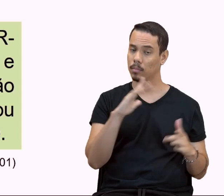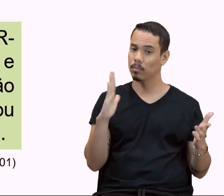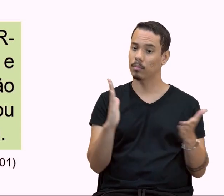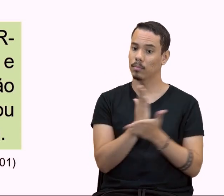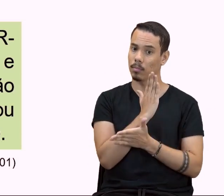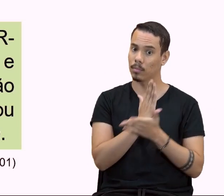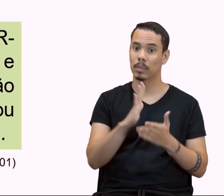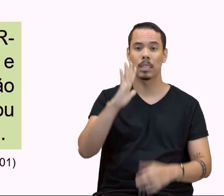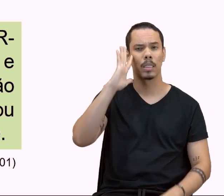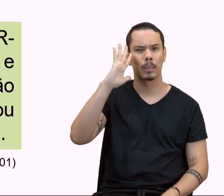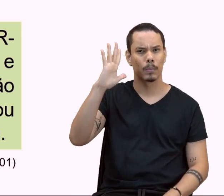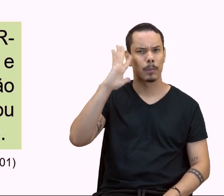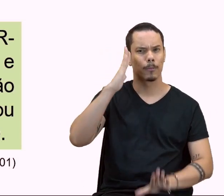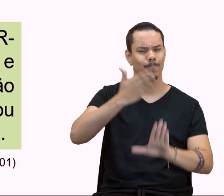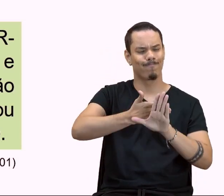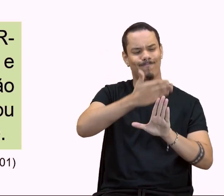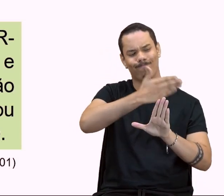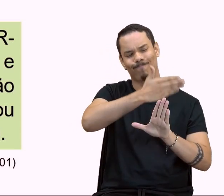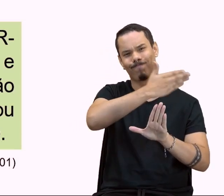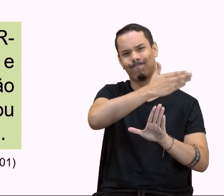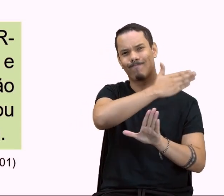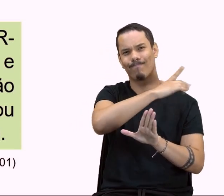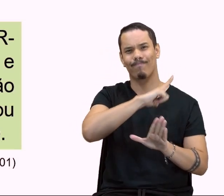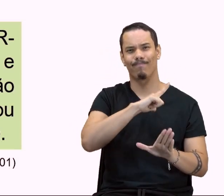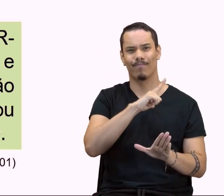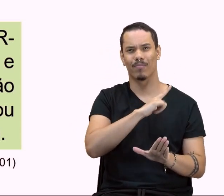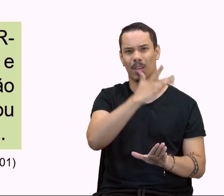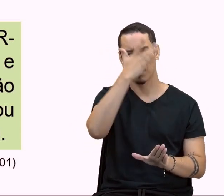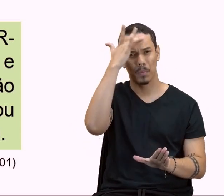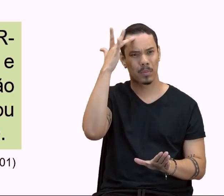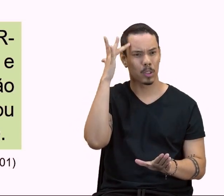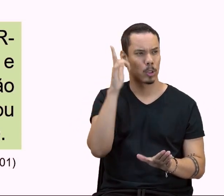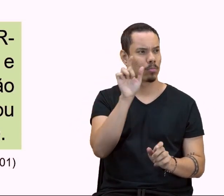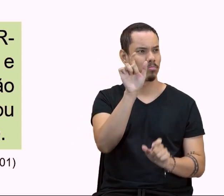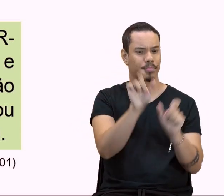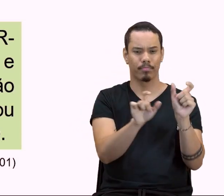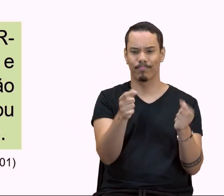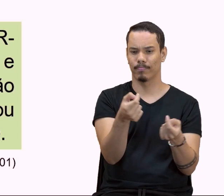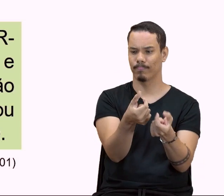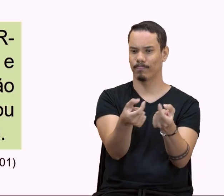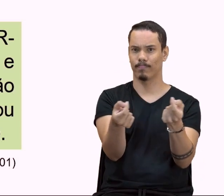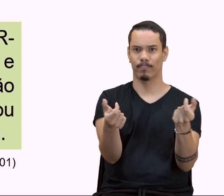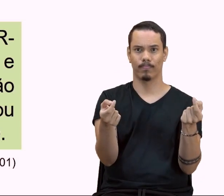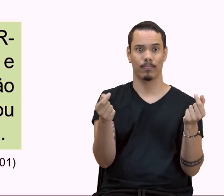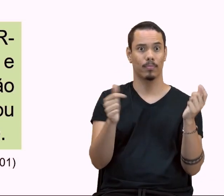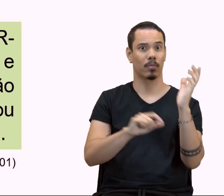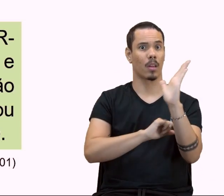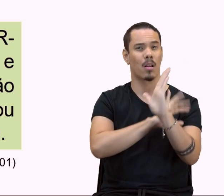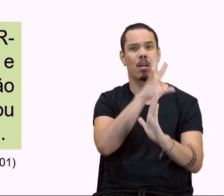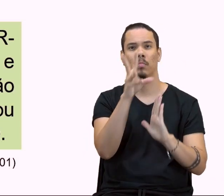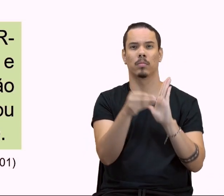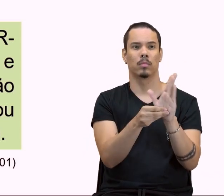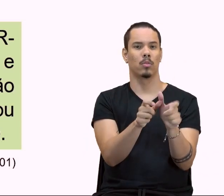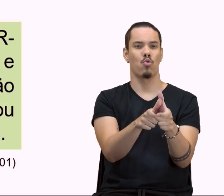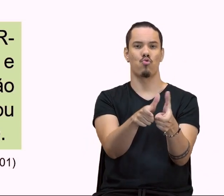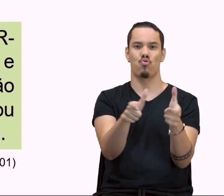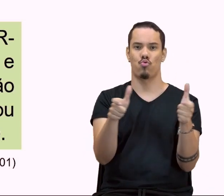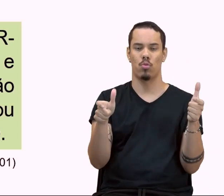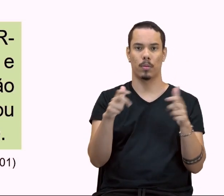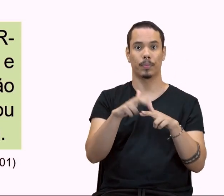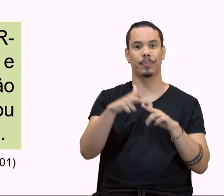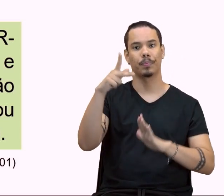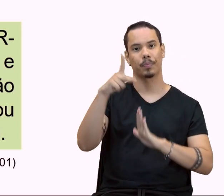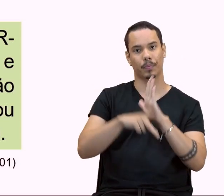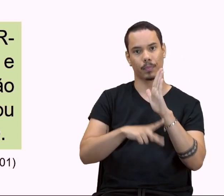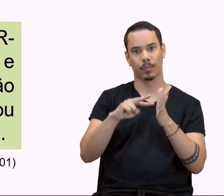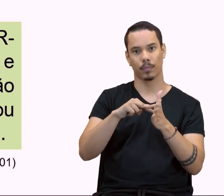imagine na época. Temos uma baixa densidade demográfica. Temos uma baixa densidade demográfica, de tão grande que é a Amazônia, né? Então, falar desse projeto era um projeto de